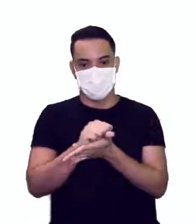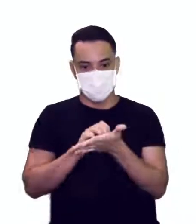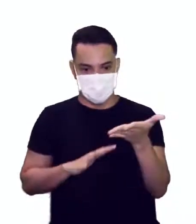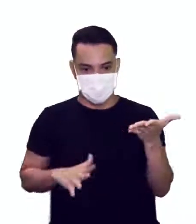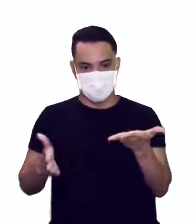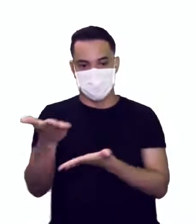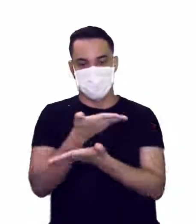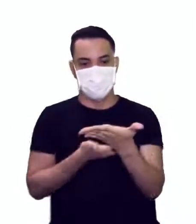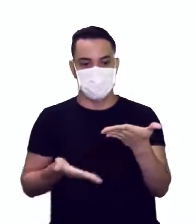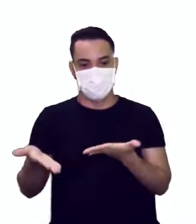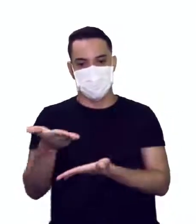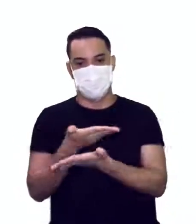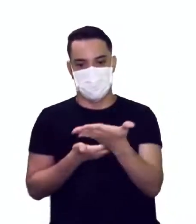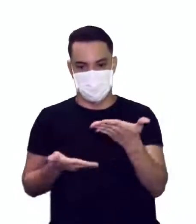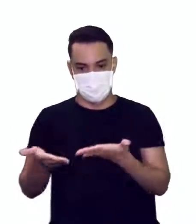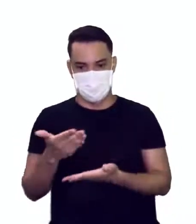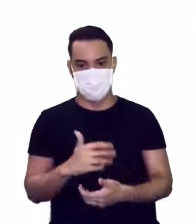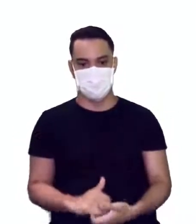atividade